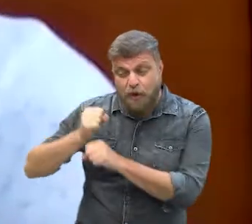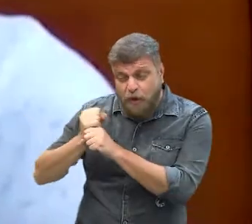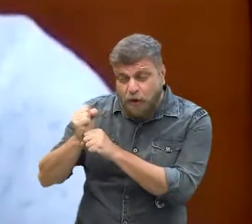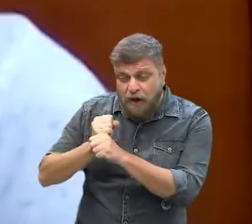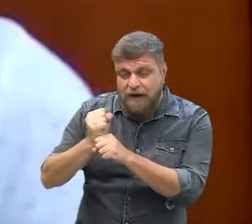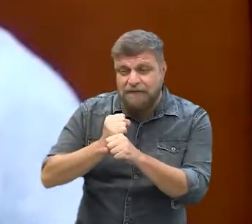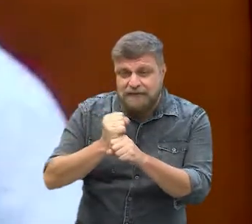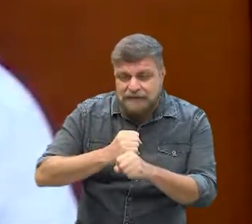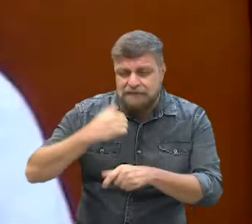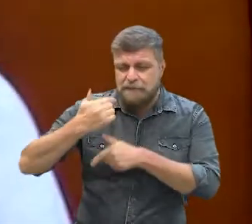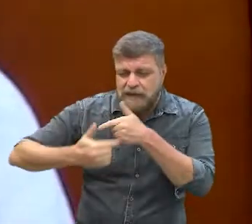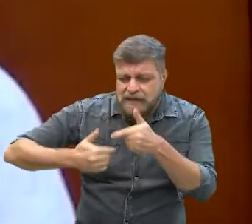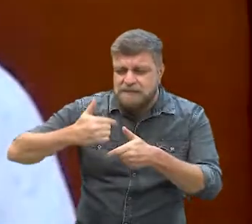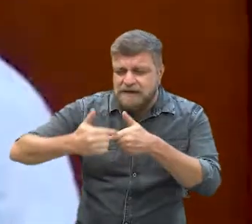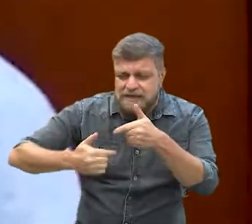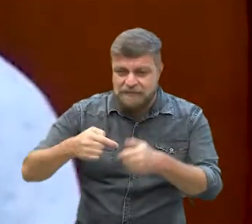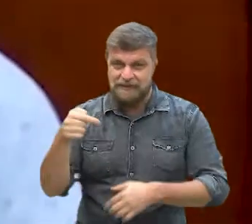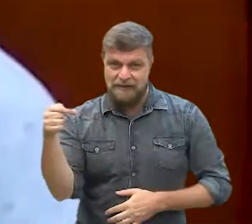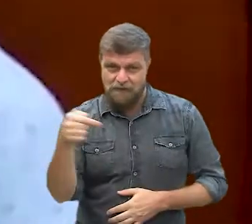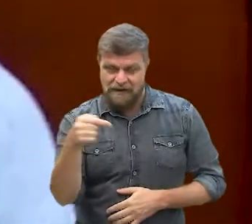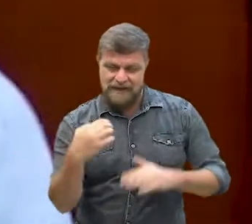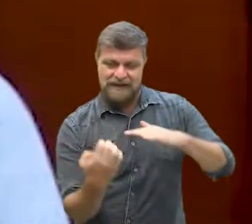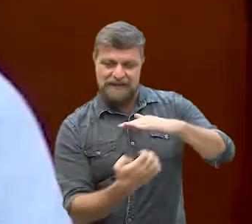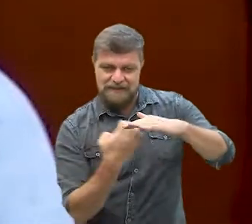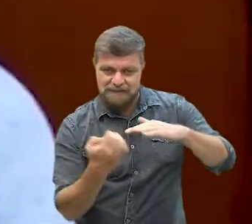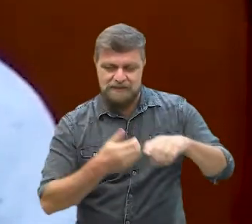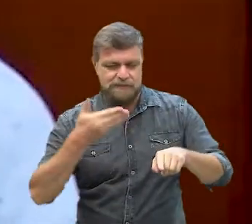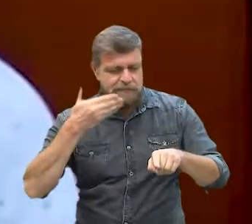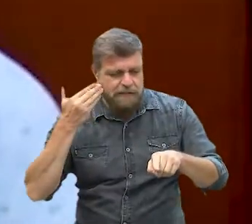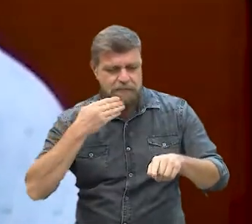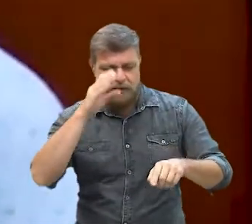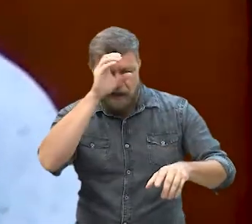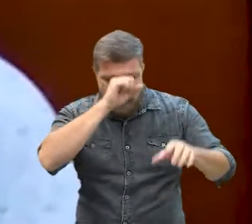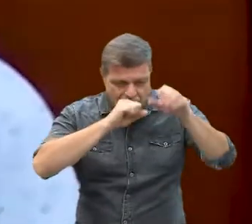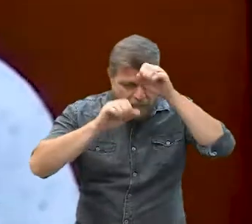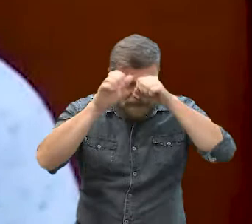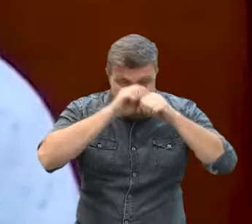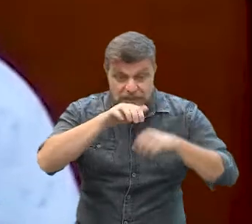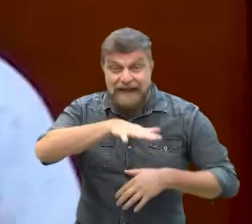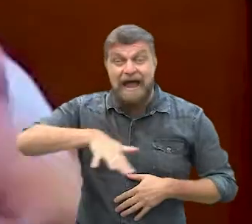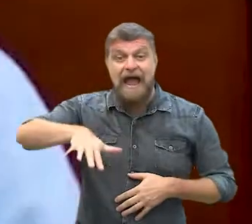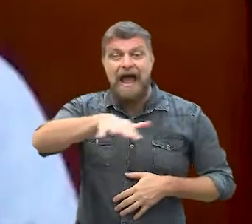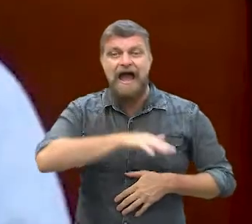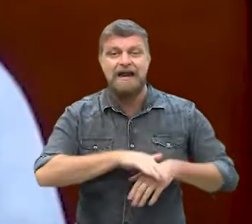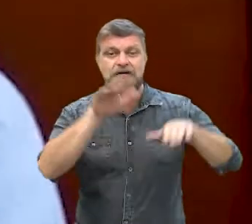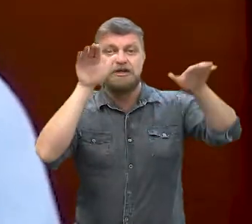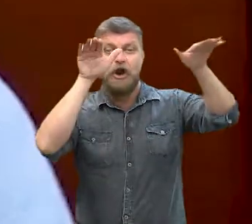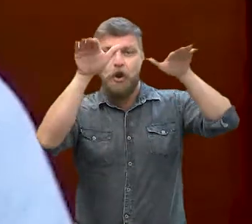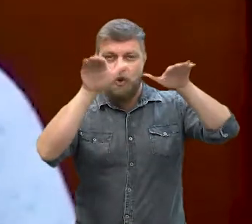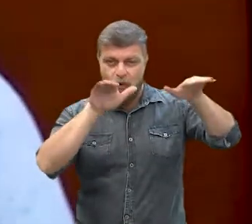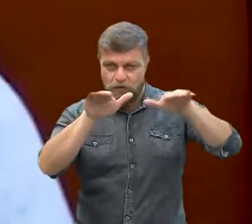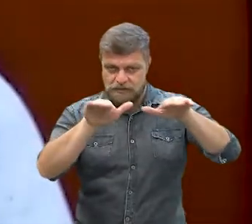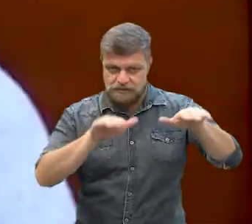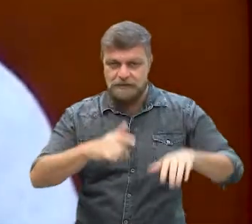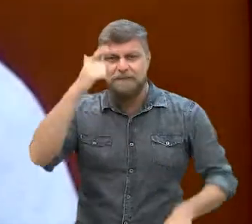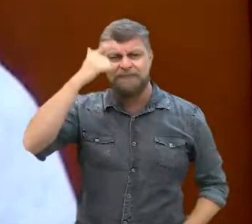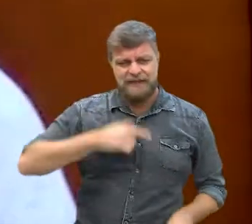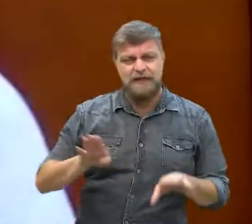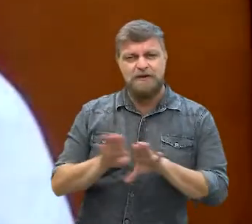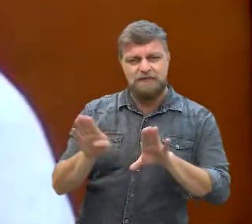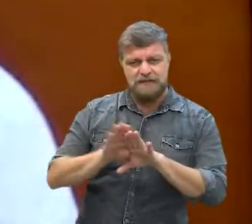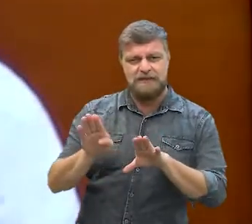né? Então, lá eu tive bastante aprendizado, trabalhava com logística, e nesse meio do caminho também fui